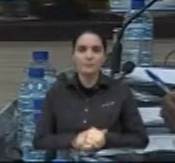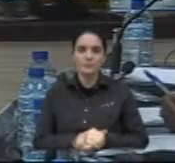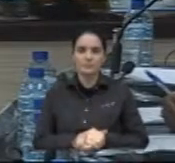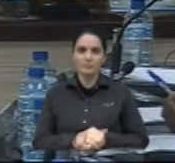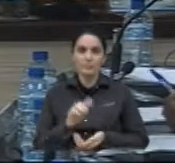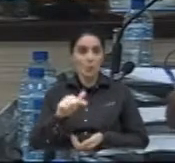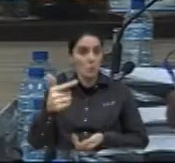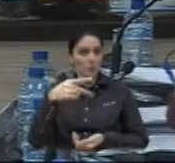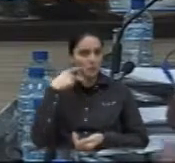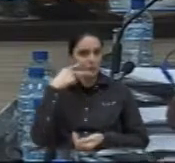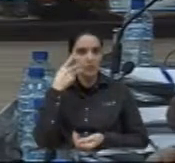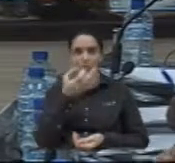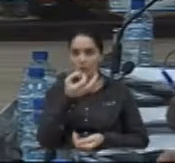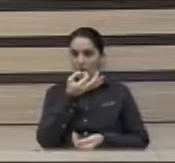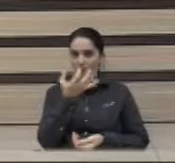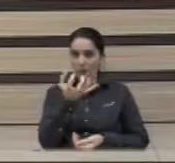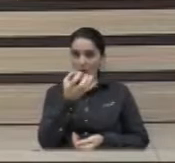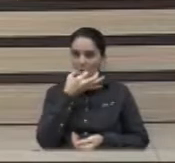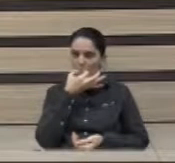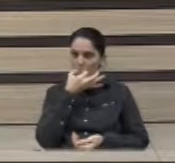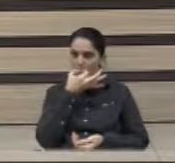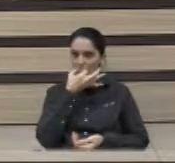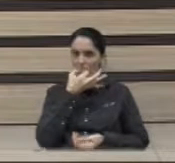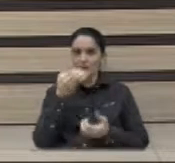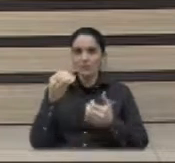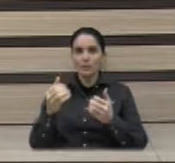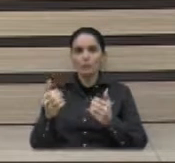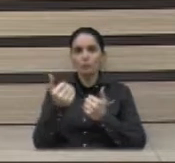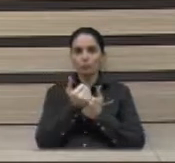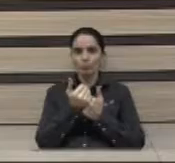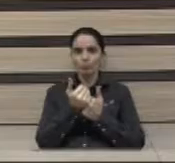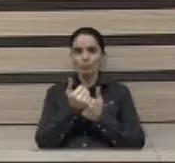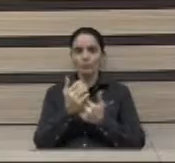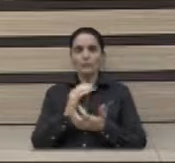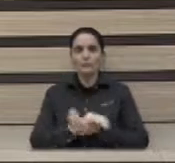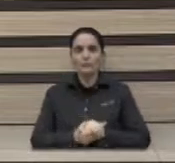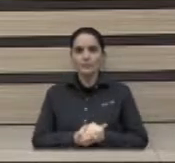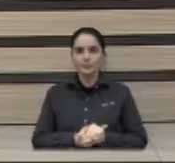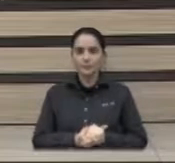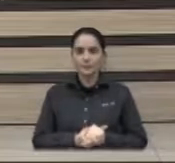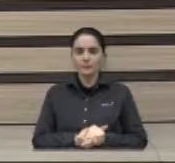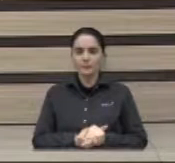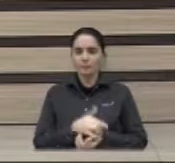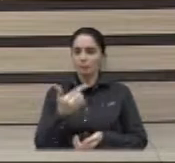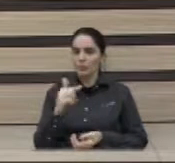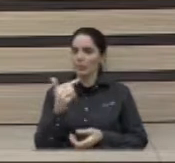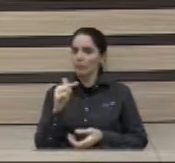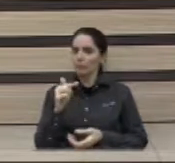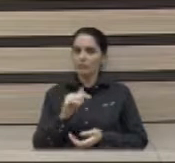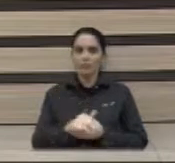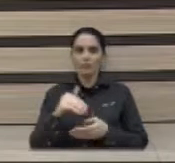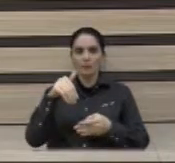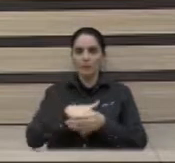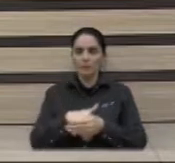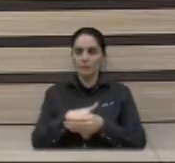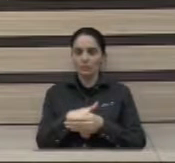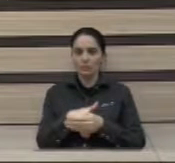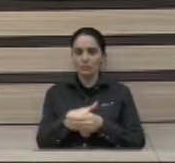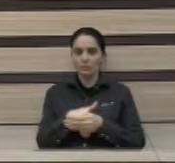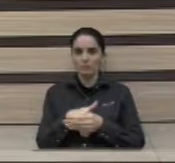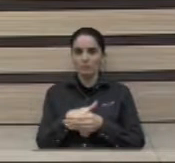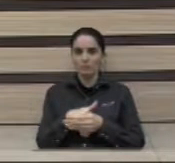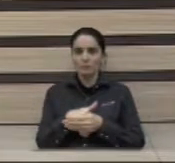Mais algum vereador deseja discutir o substitutivo? Não havendo, vai à